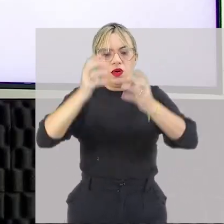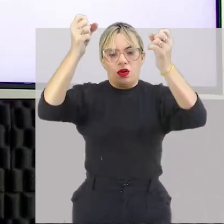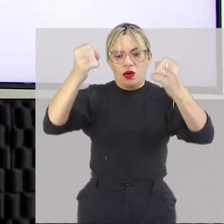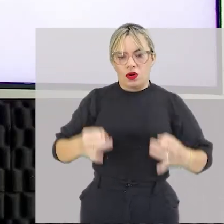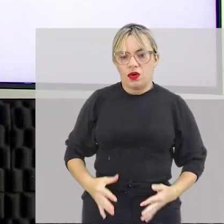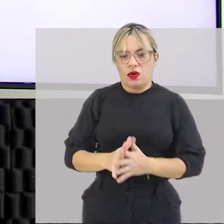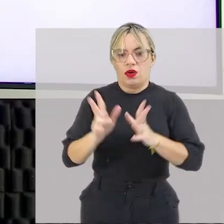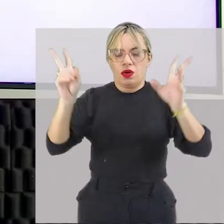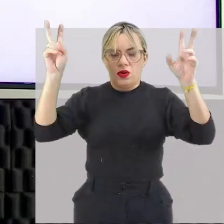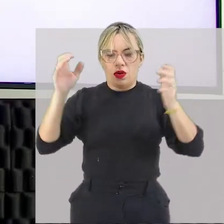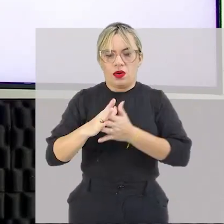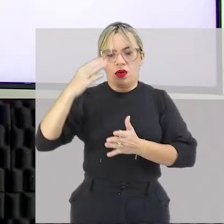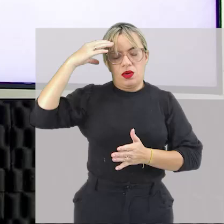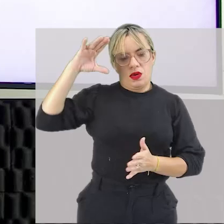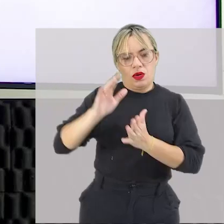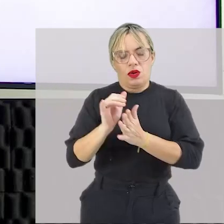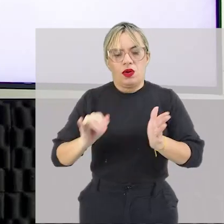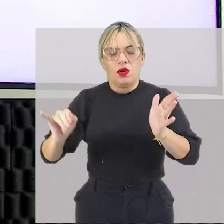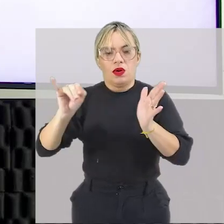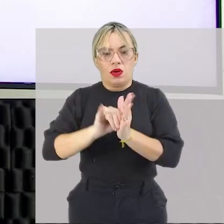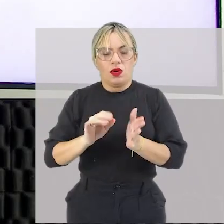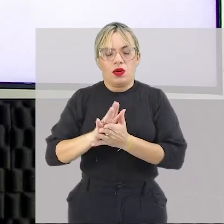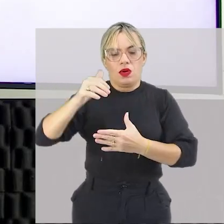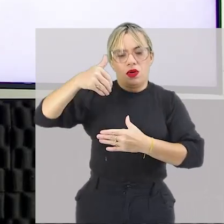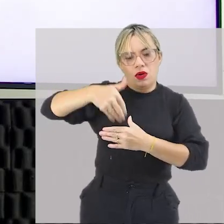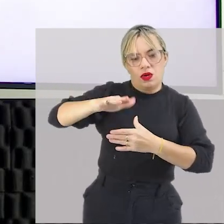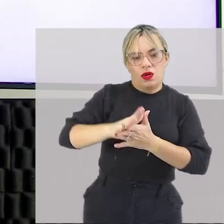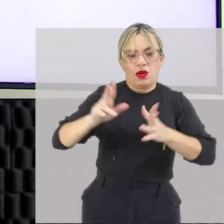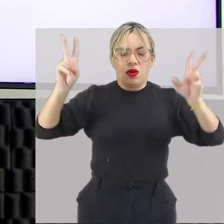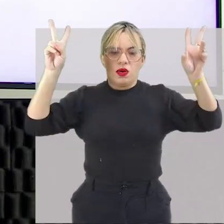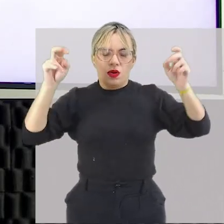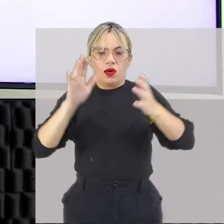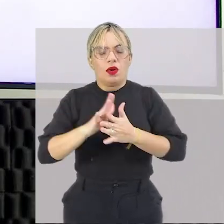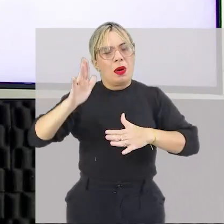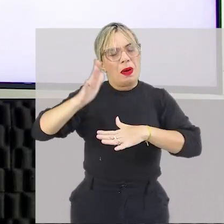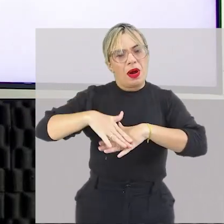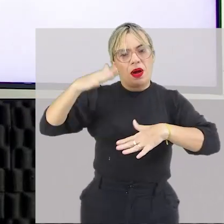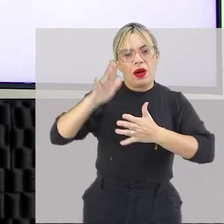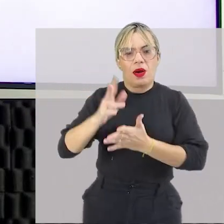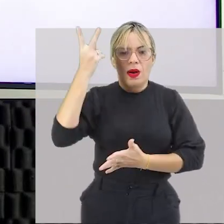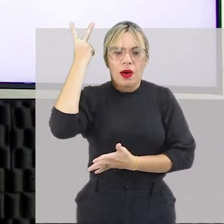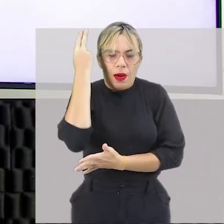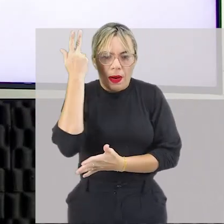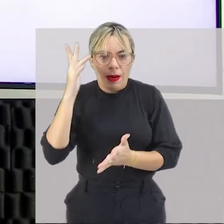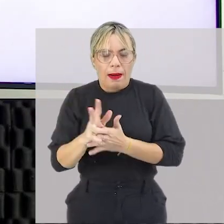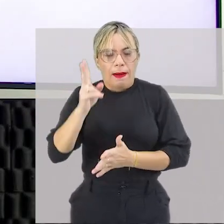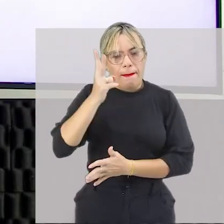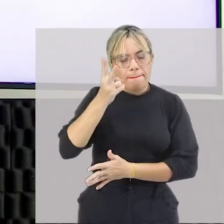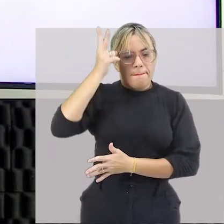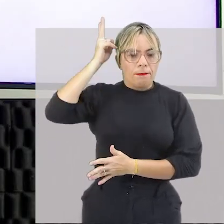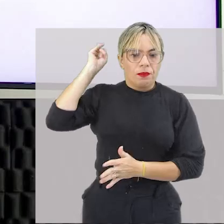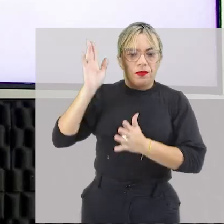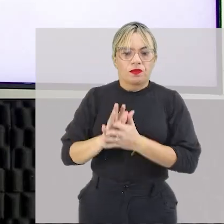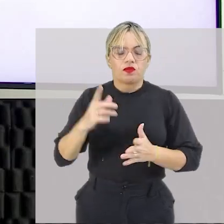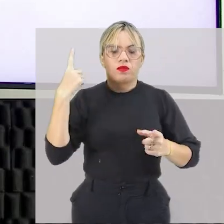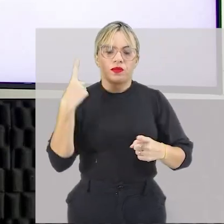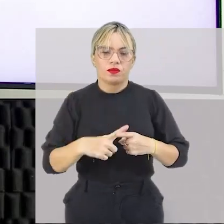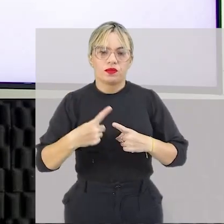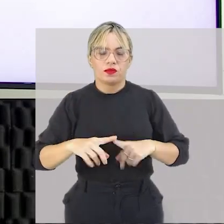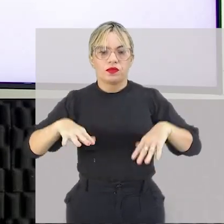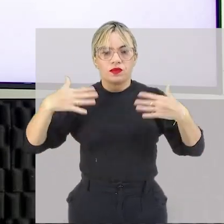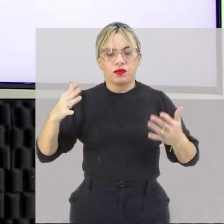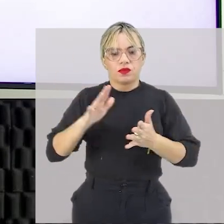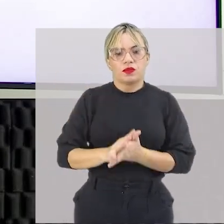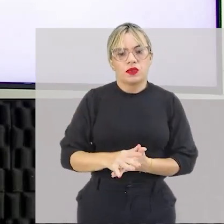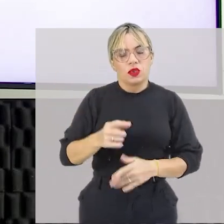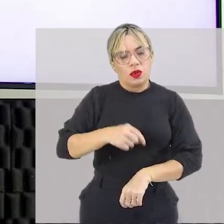o tema cultura e identidade. Eu vou te dar uma dica. Esse tema é um dos temas mais comuns de caírem no vestibular. Porque na hora